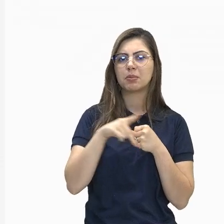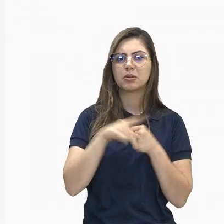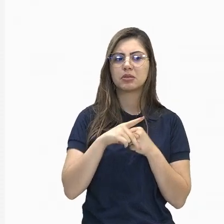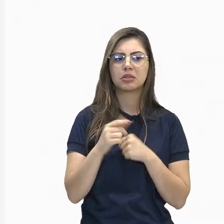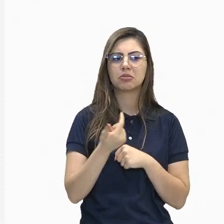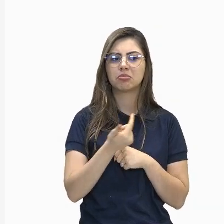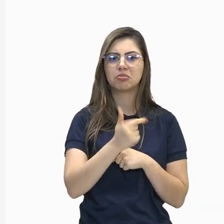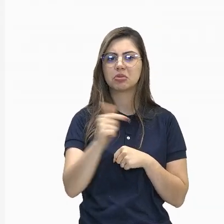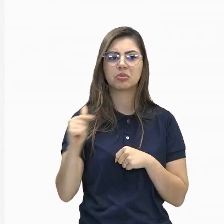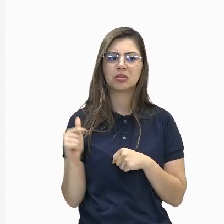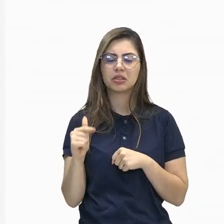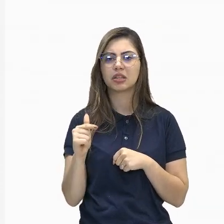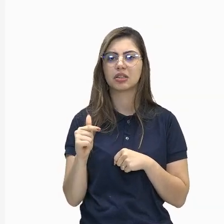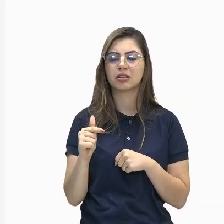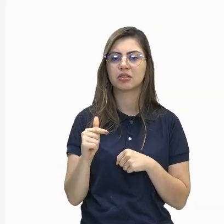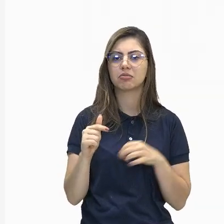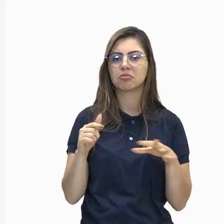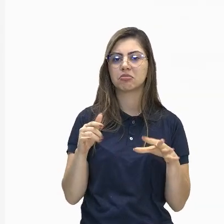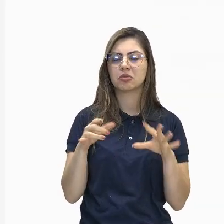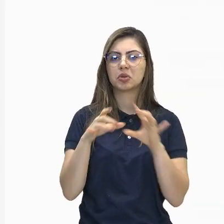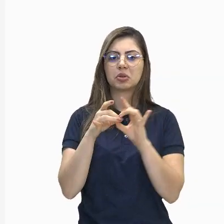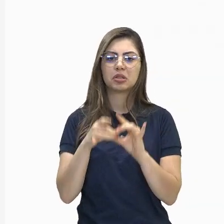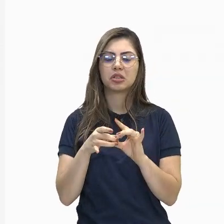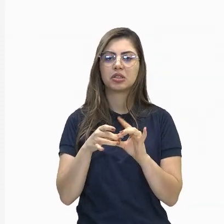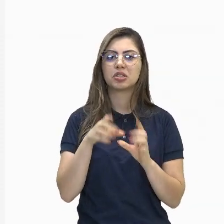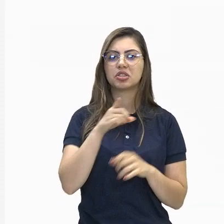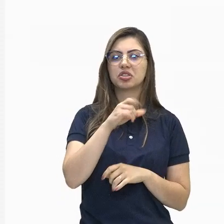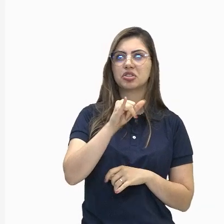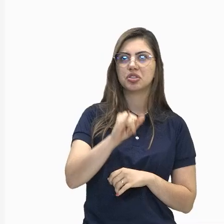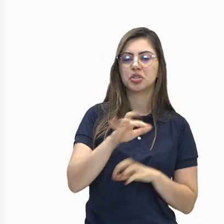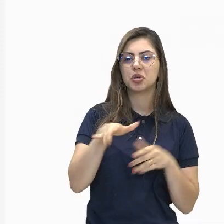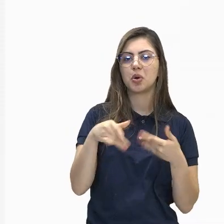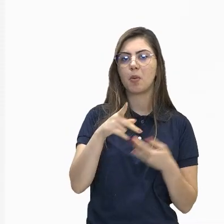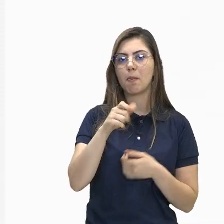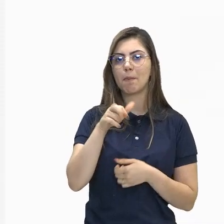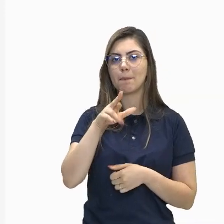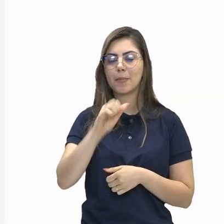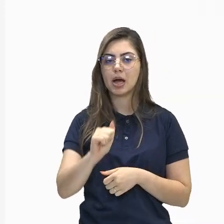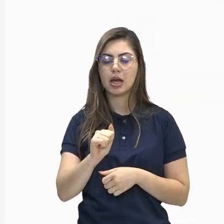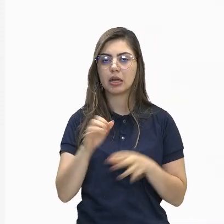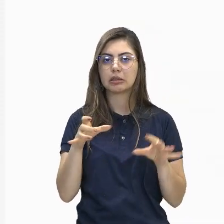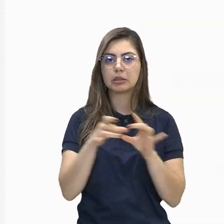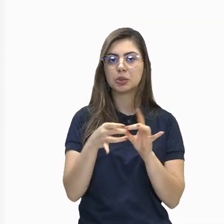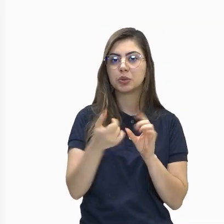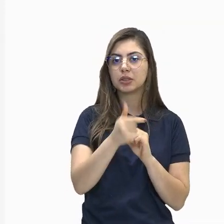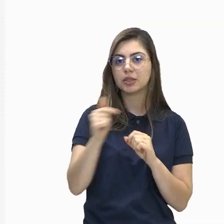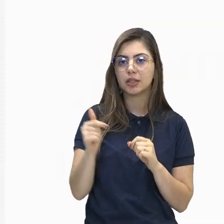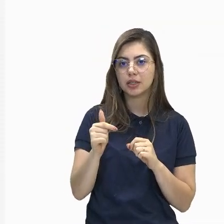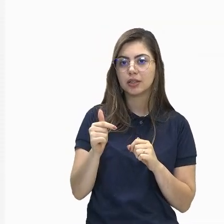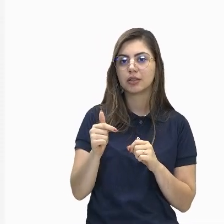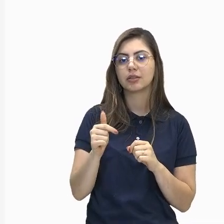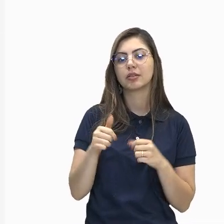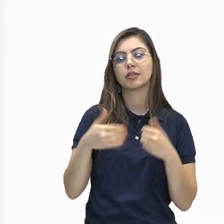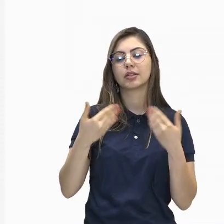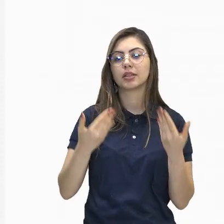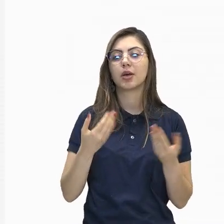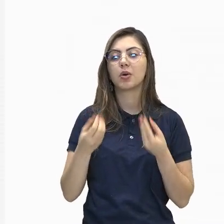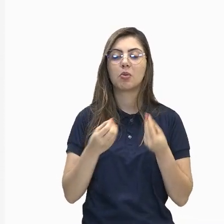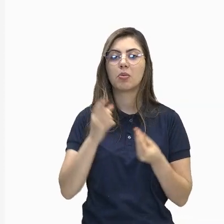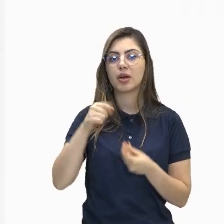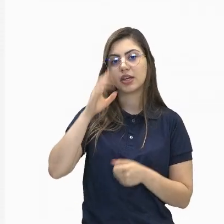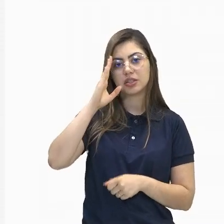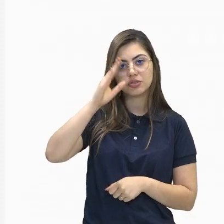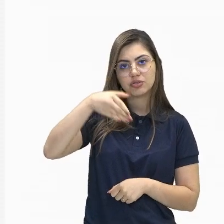que quando eu não tenho preposição entre o meu verbo e o complemento, nós dizemos que ele se liga ao complemento de maneira